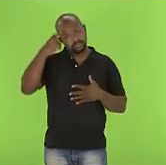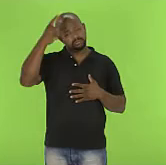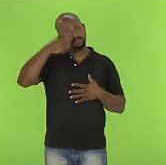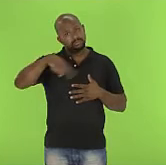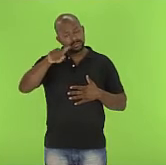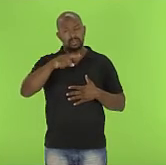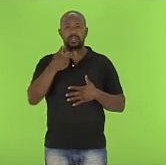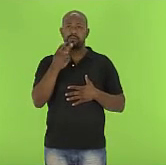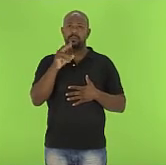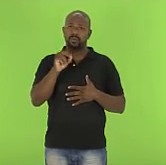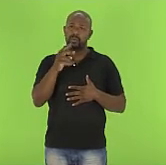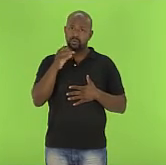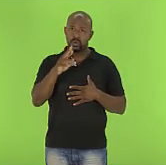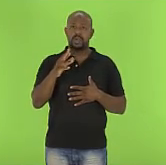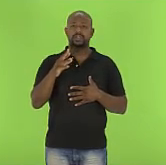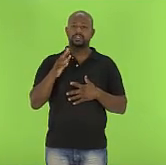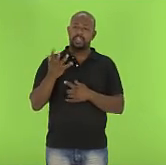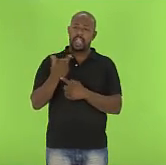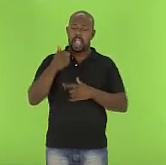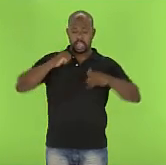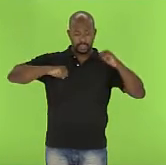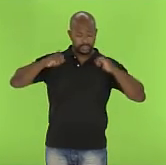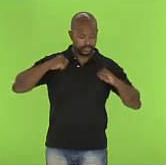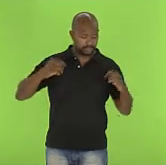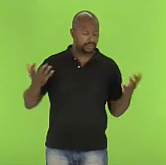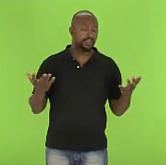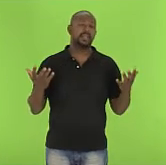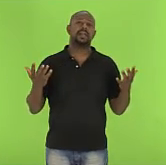nós, idealizadores e produtores e artistas,